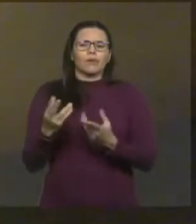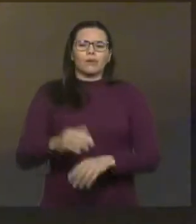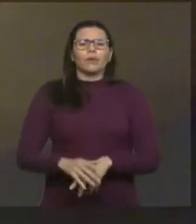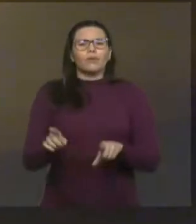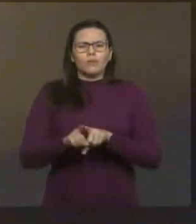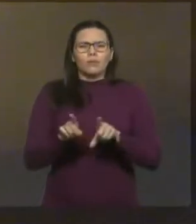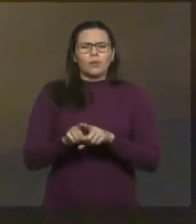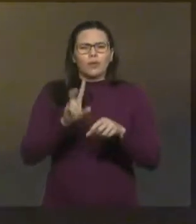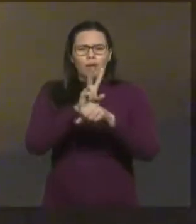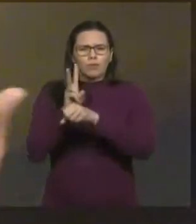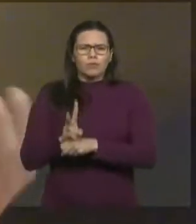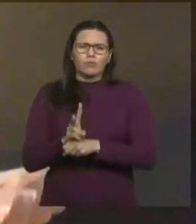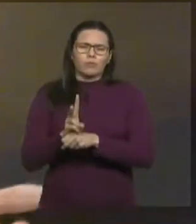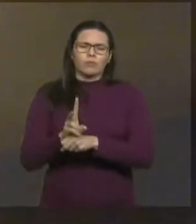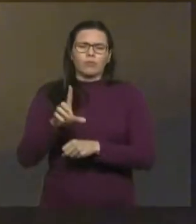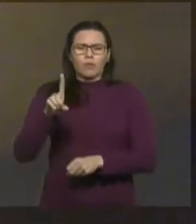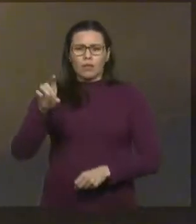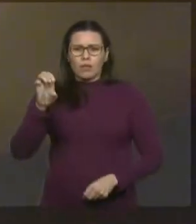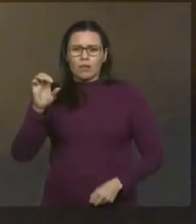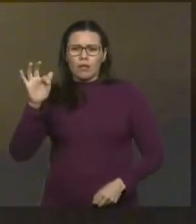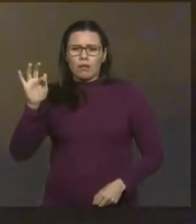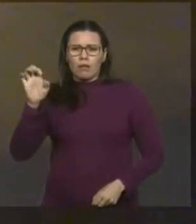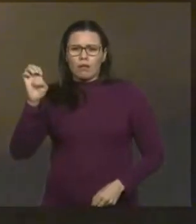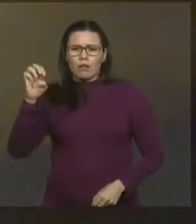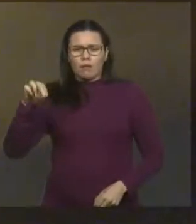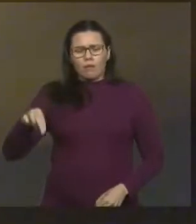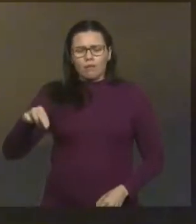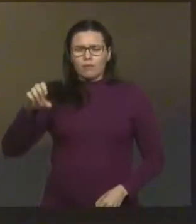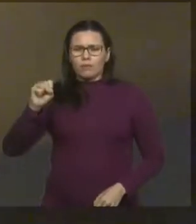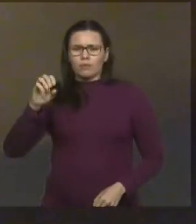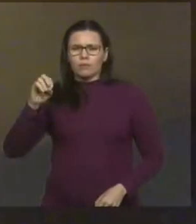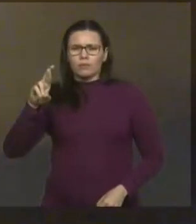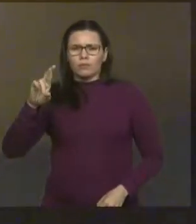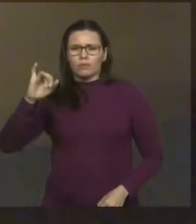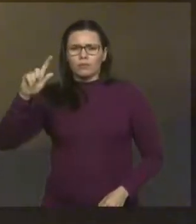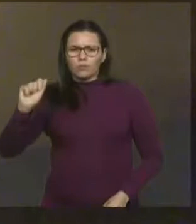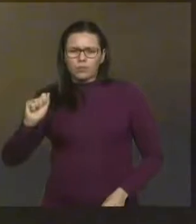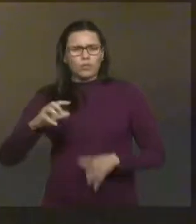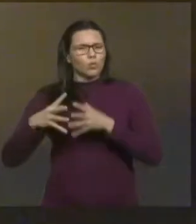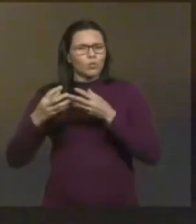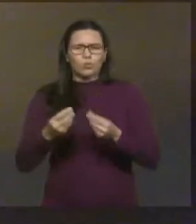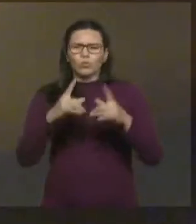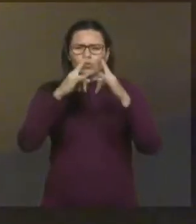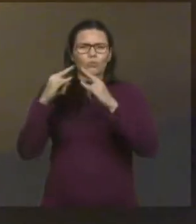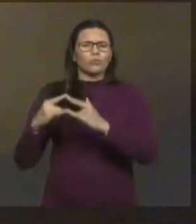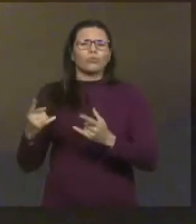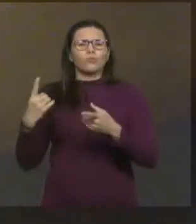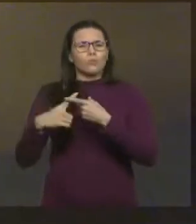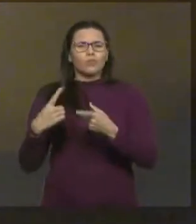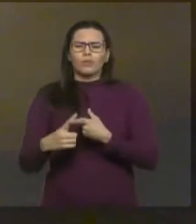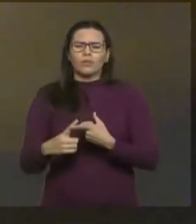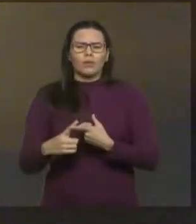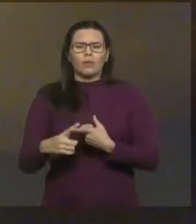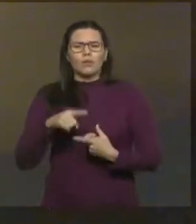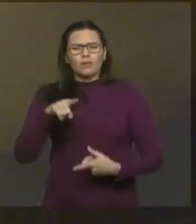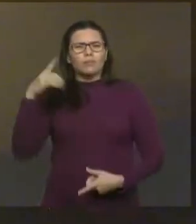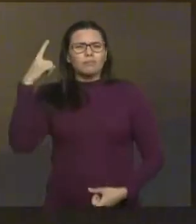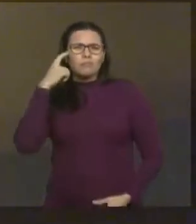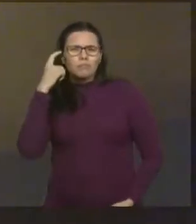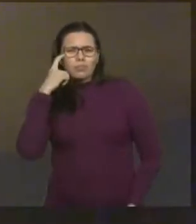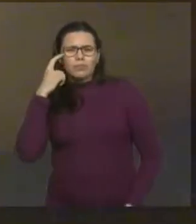órgãos, eu acho que todo mundo pode sentar e discutir essa questão. É uma questão que envolve todo mundo. Vocês imaginam